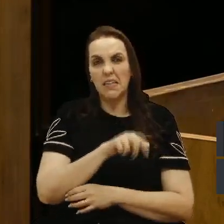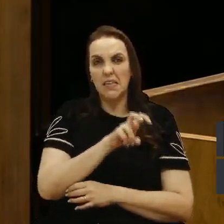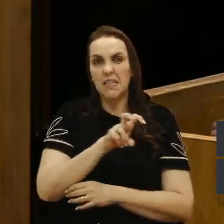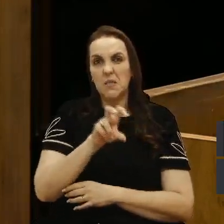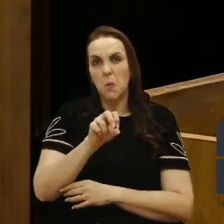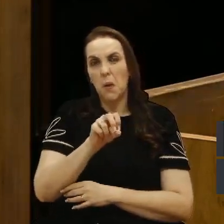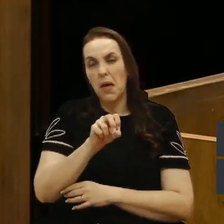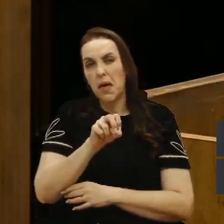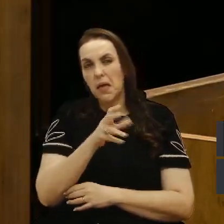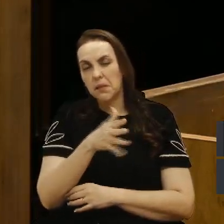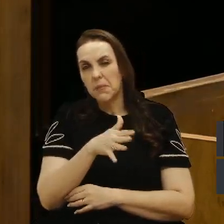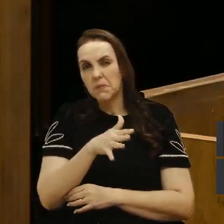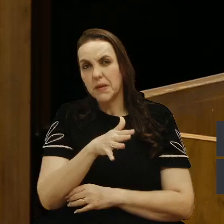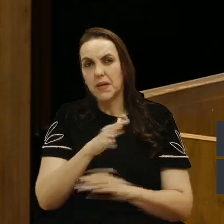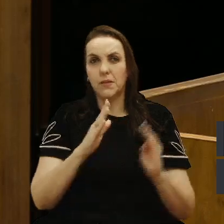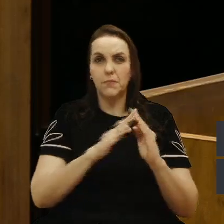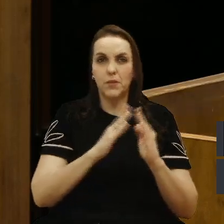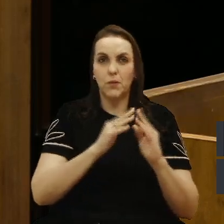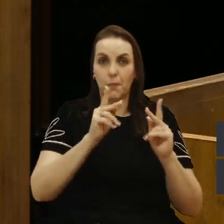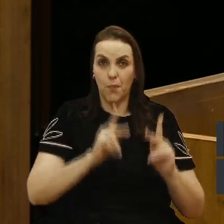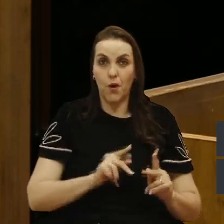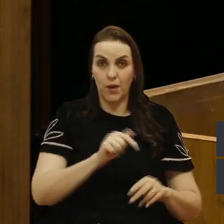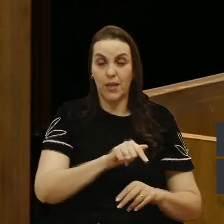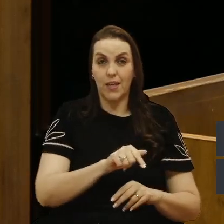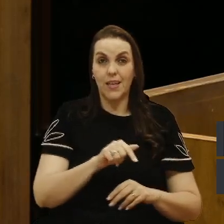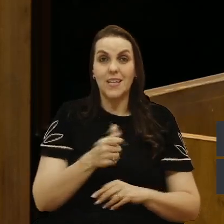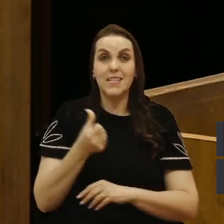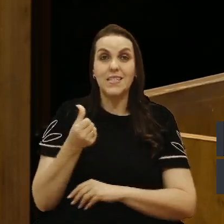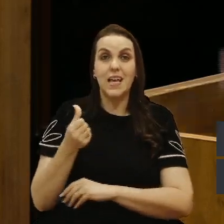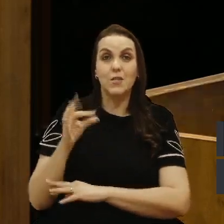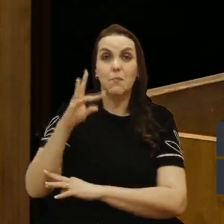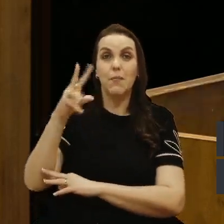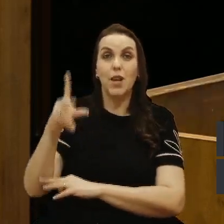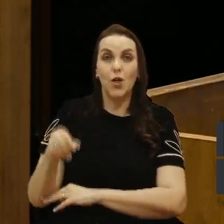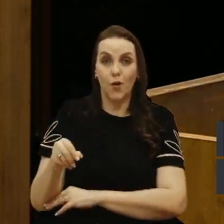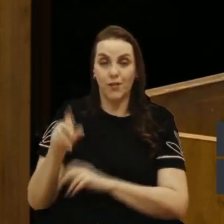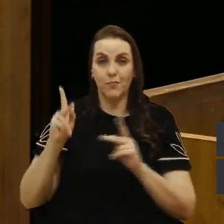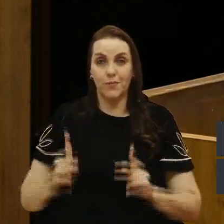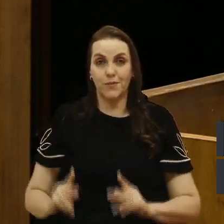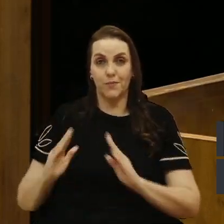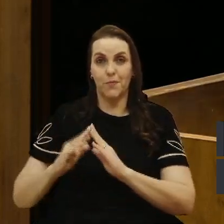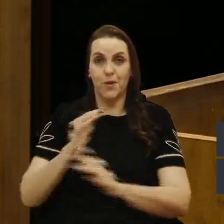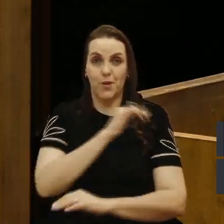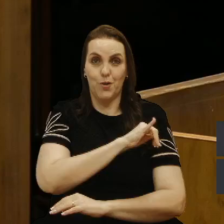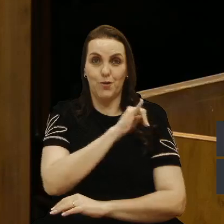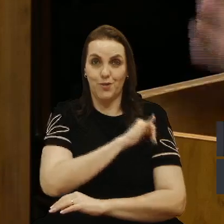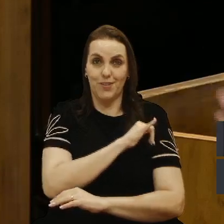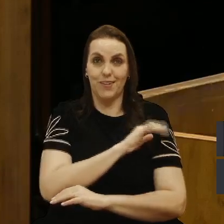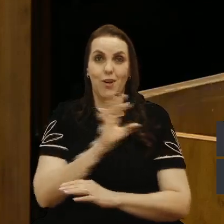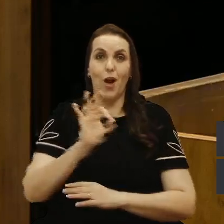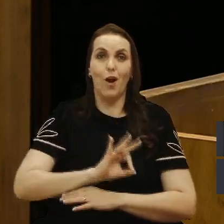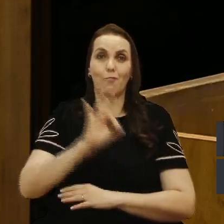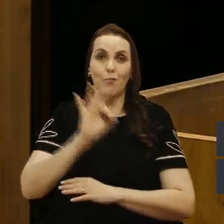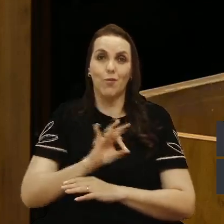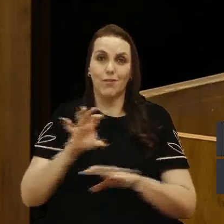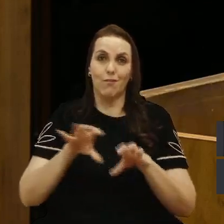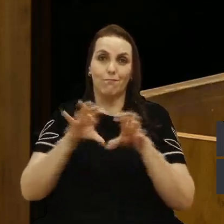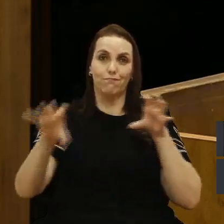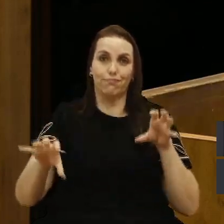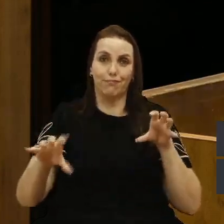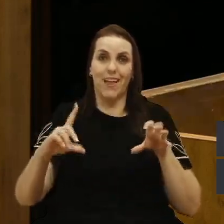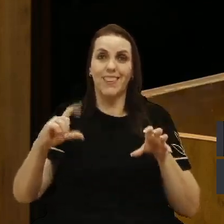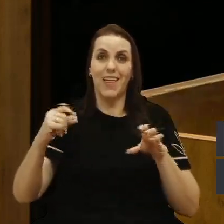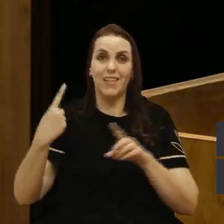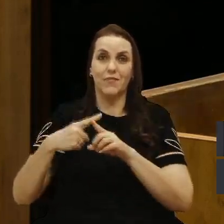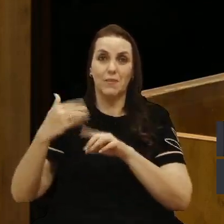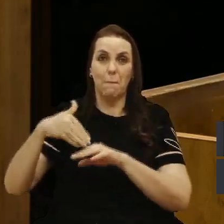pouco mais, um pouco menos biohabitantes. Rio de Janeiro tem 6 milhões. Então, com a devida vênia, são 10 vezes maior que a nossa cidade.